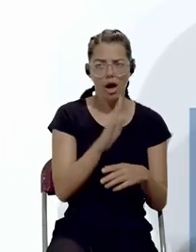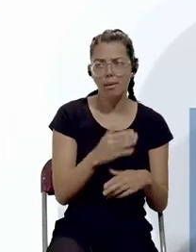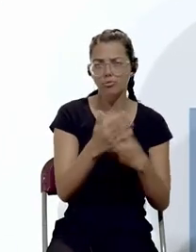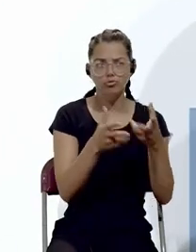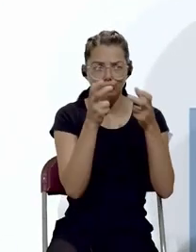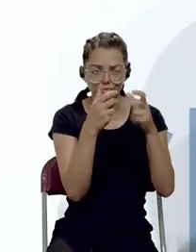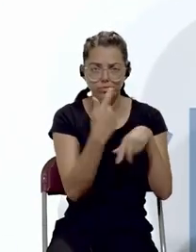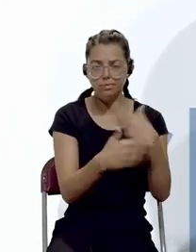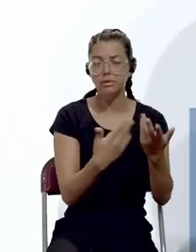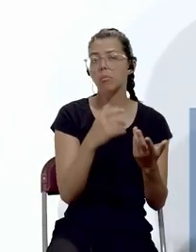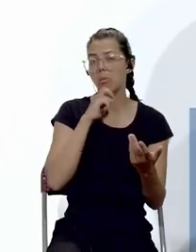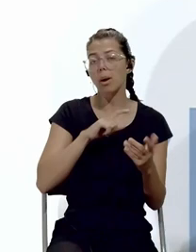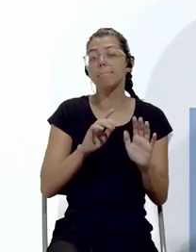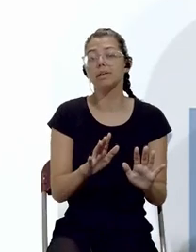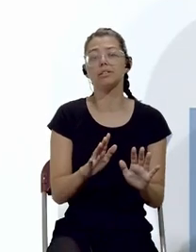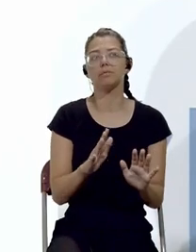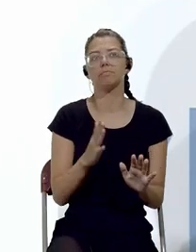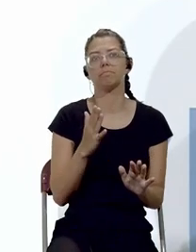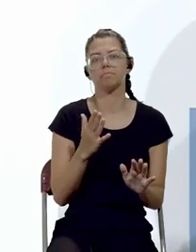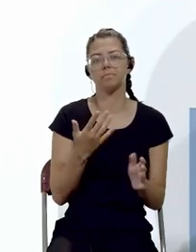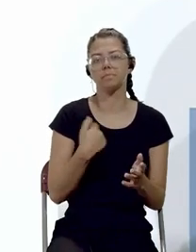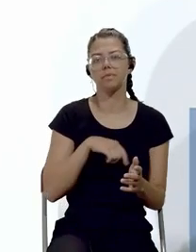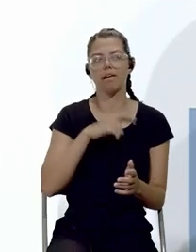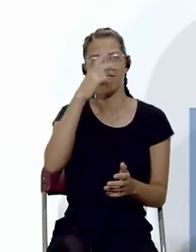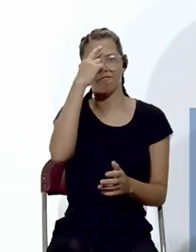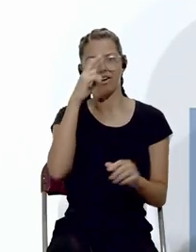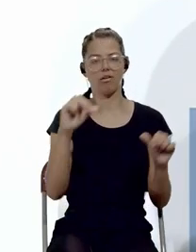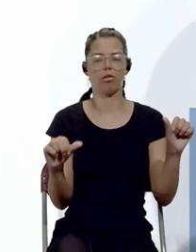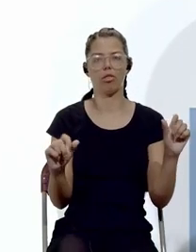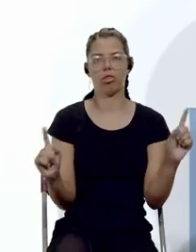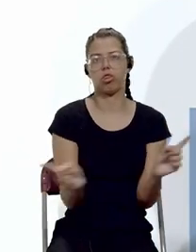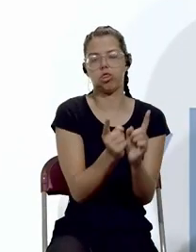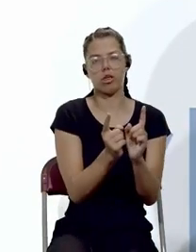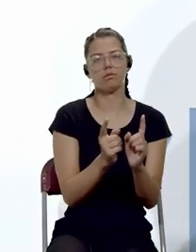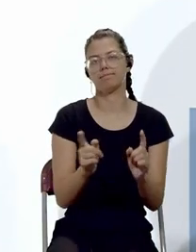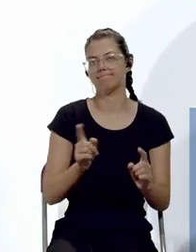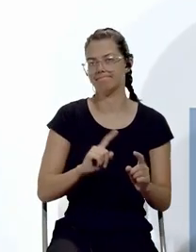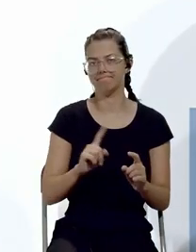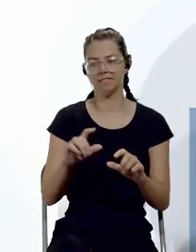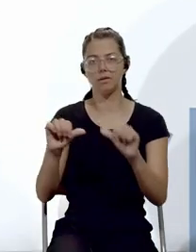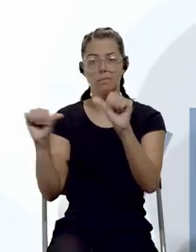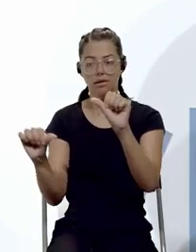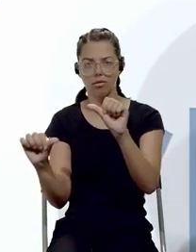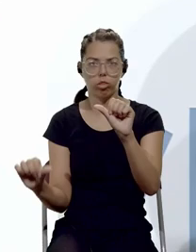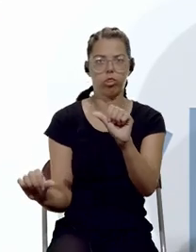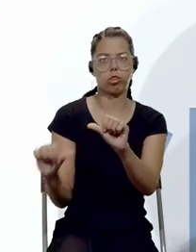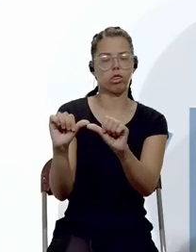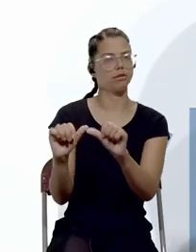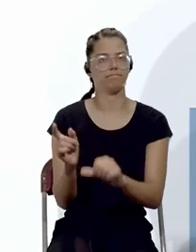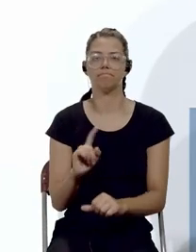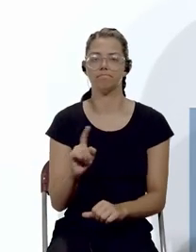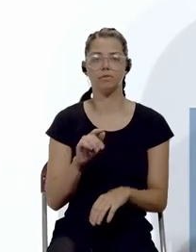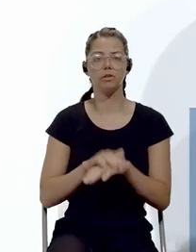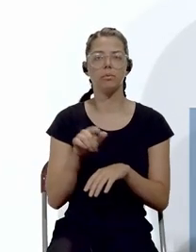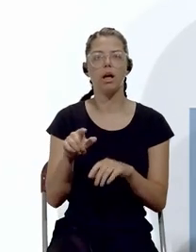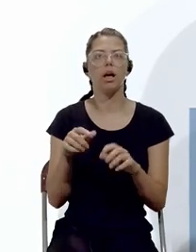consumo, mas não creio que seja boa ideia esforçarmos por encurtar e simplificar a mensagem. Porque a mensagem não tem